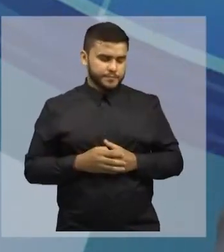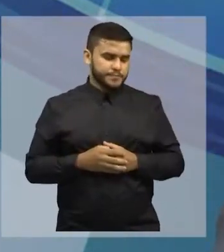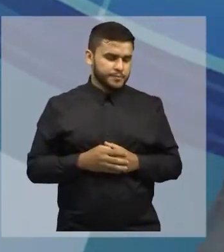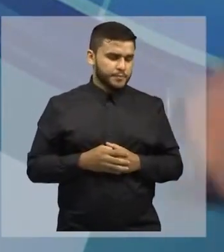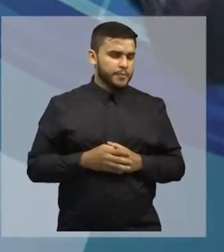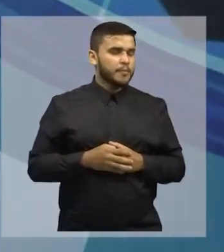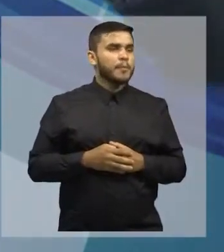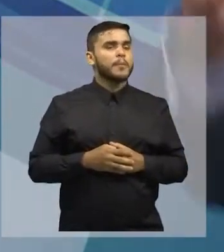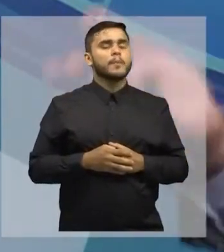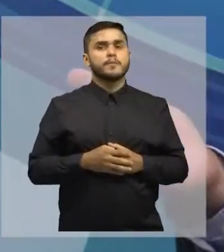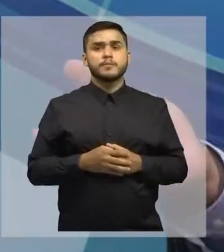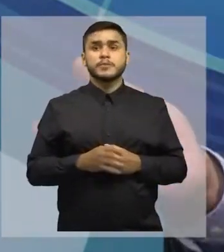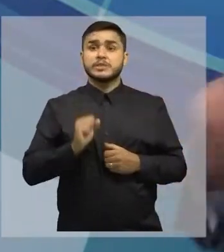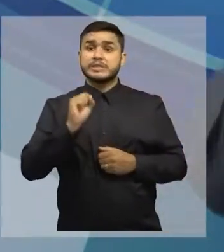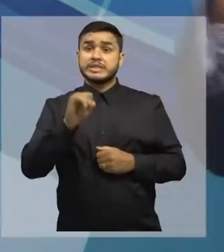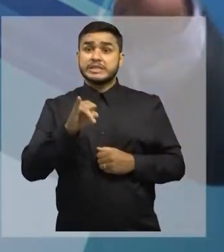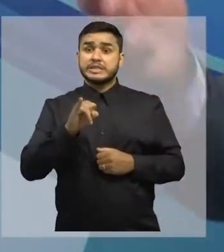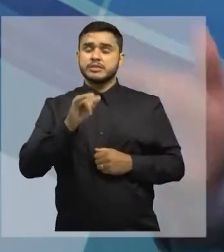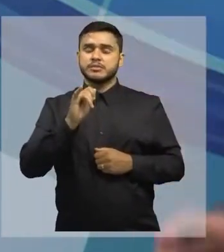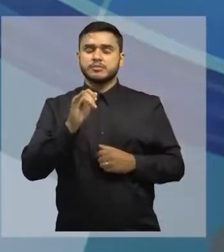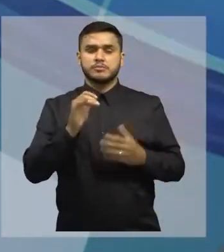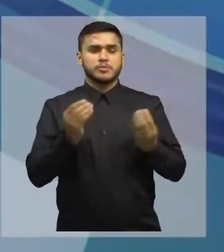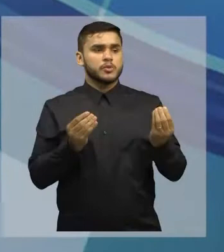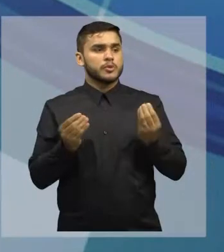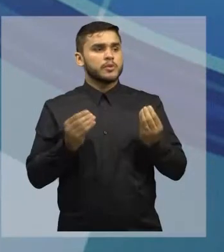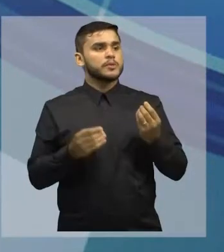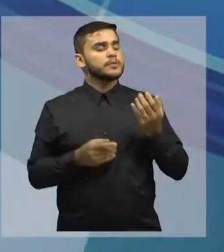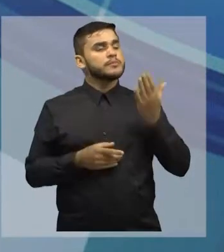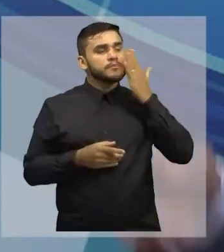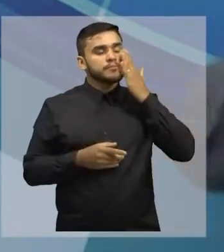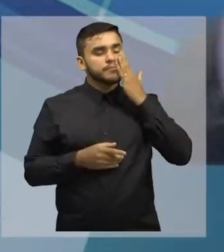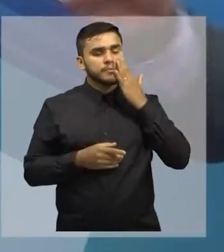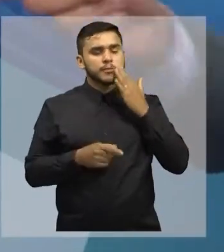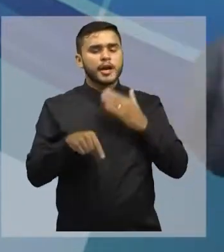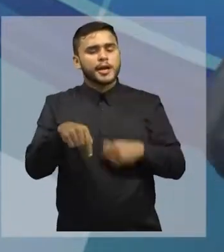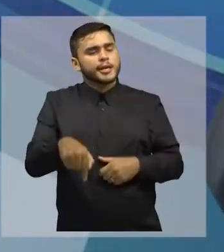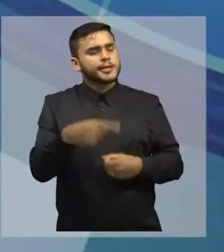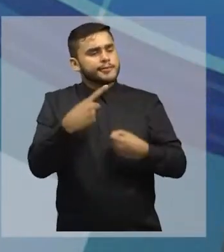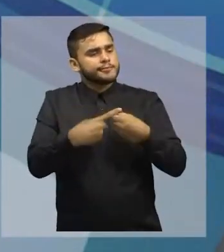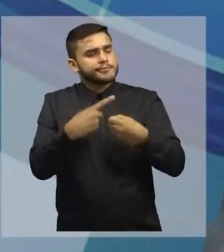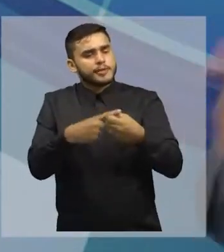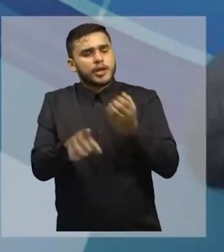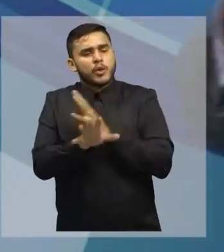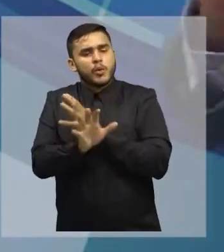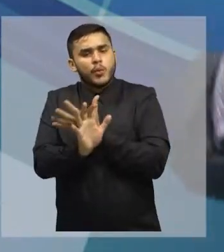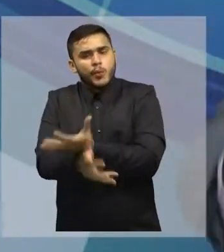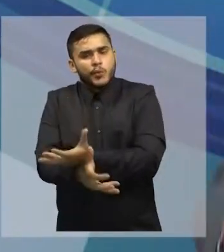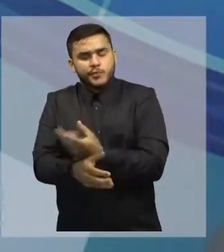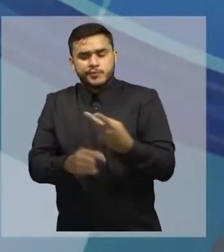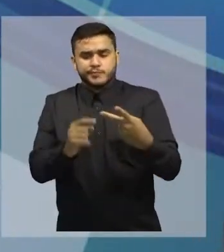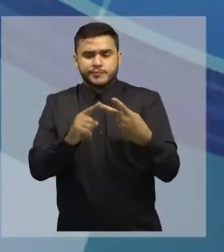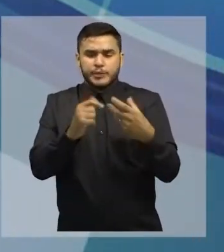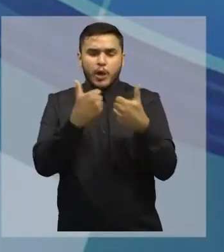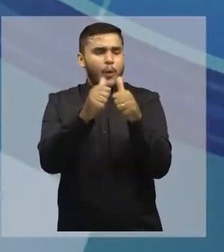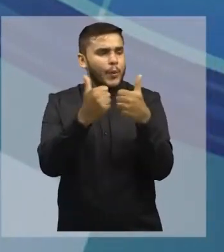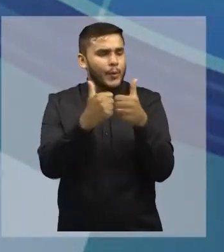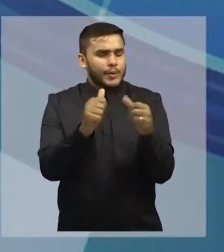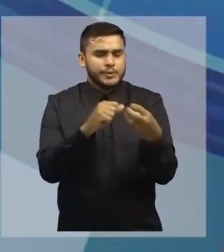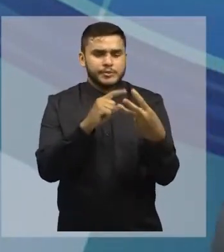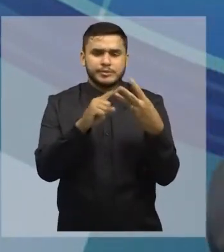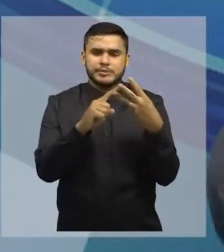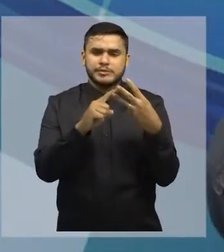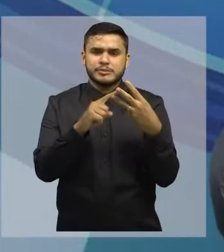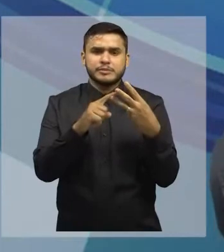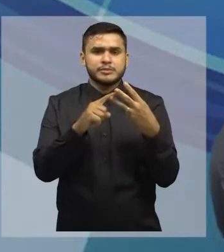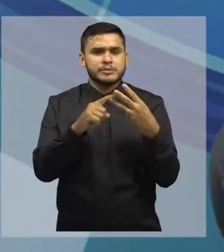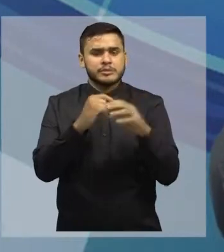questão, por exemplo, da seca, que é um caso nordestino, né, a questão do transporte, deslocamento na cidade, isso tem um efeito